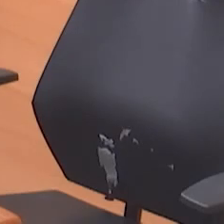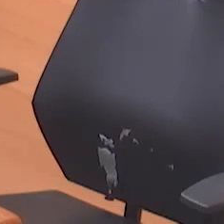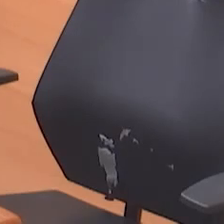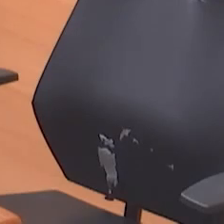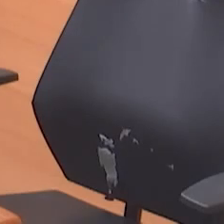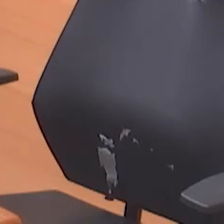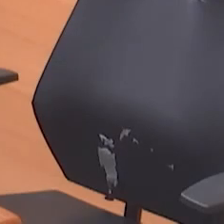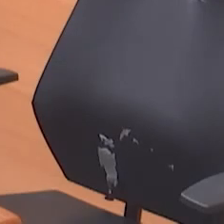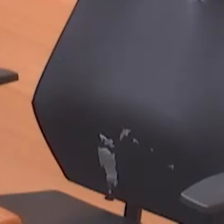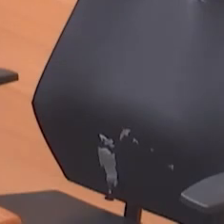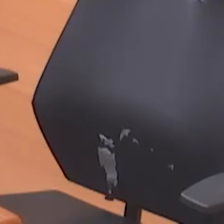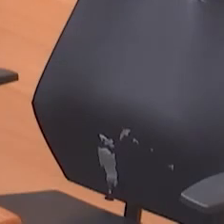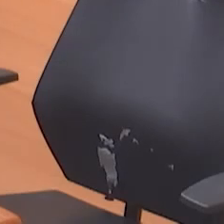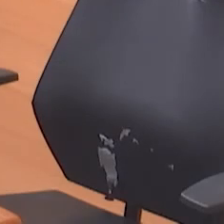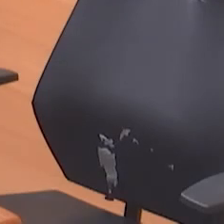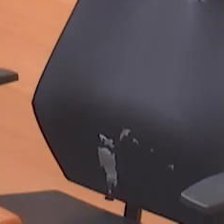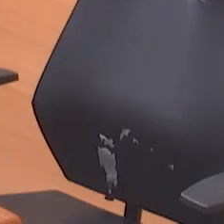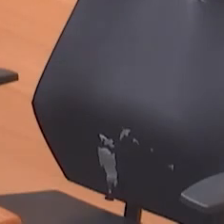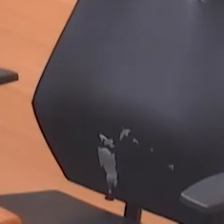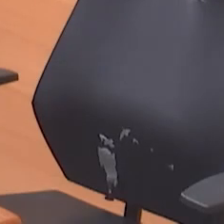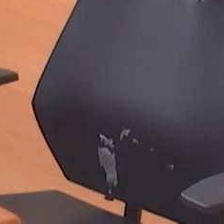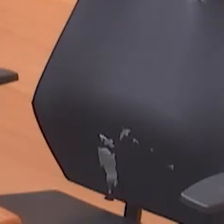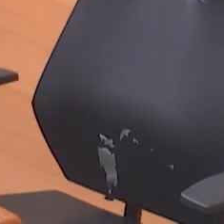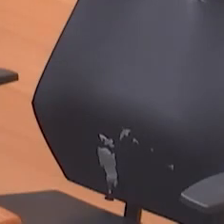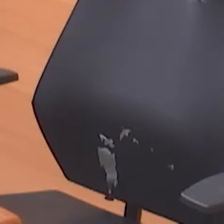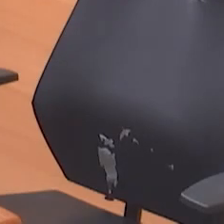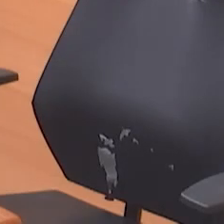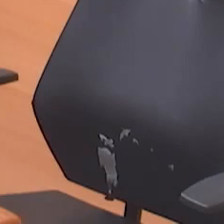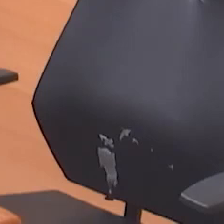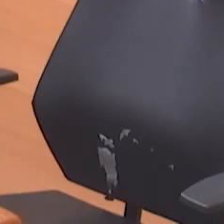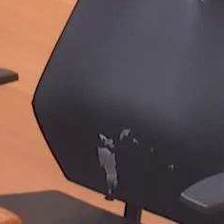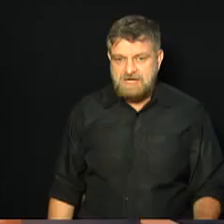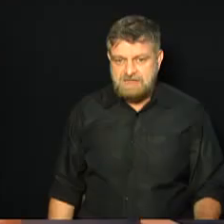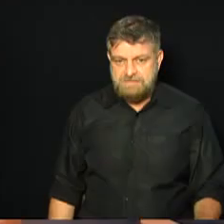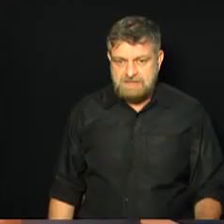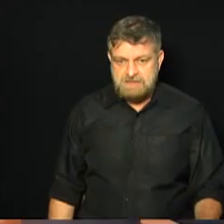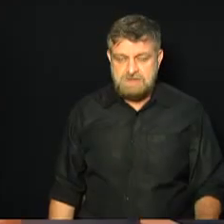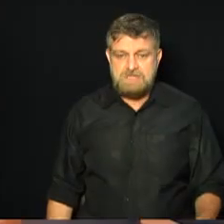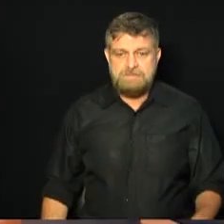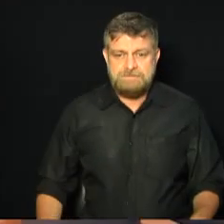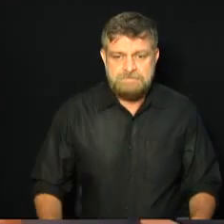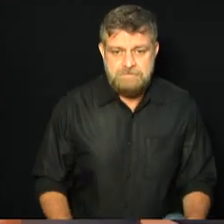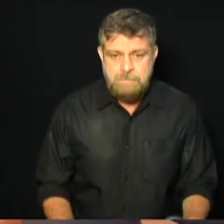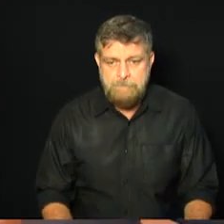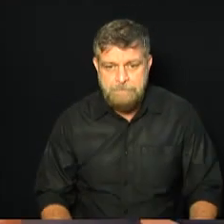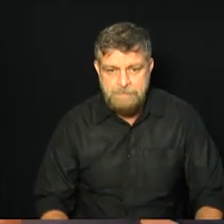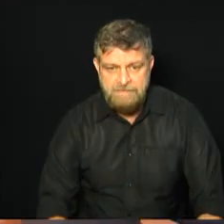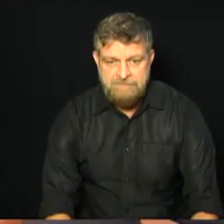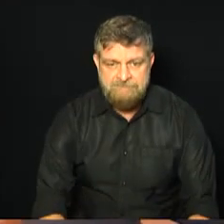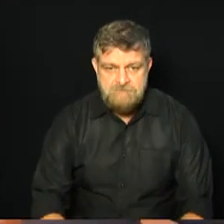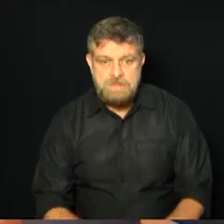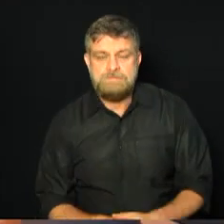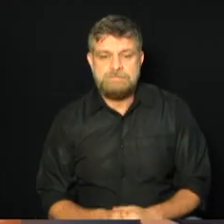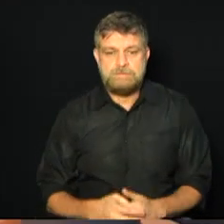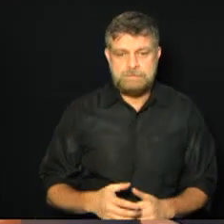sempre aquele ditado, né? Tem males que vêm para bem, né? Então tem algum malífico na lei, mas que,